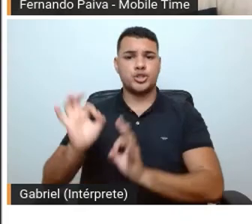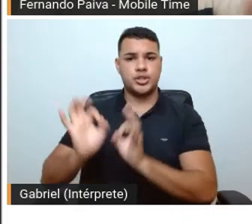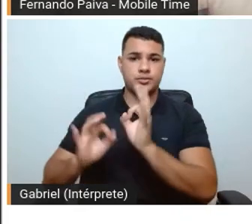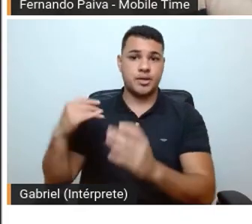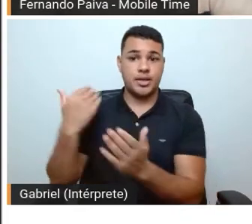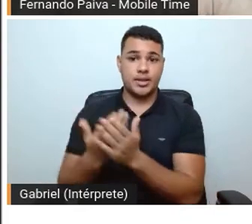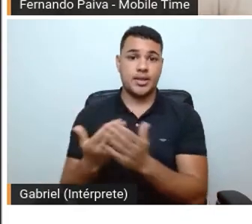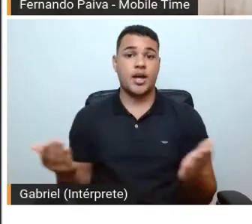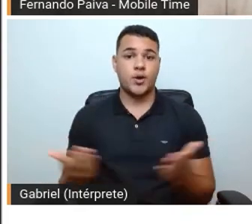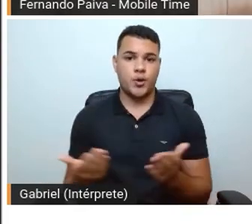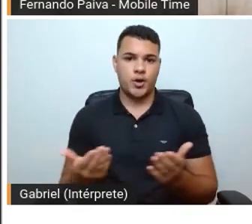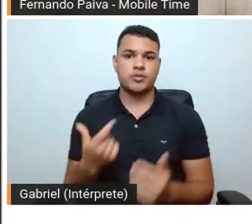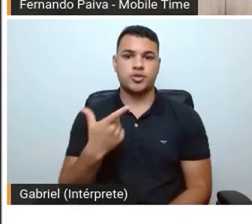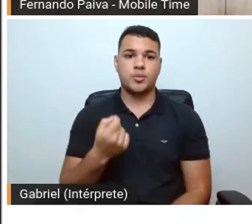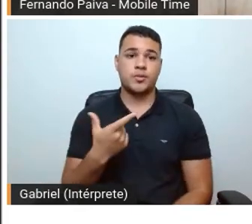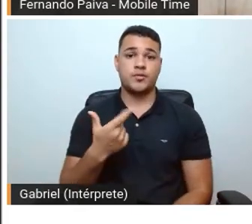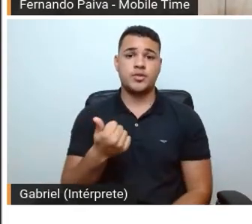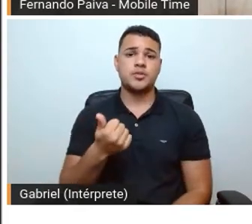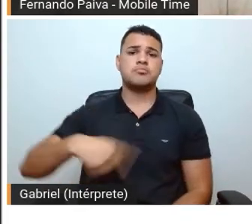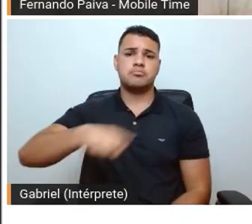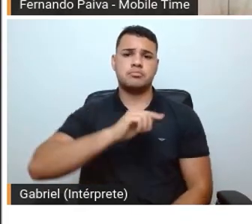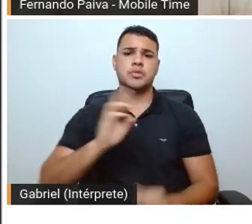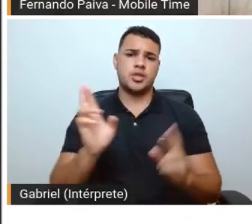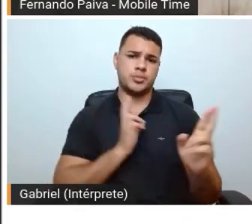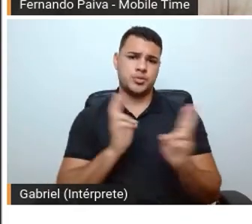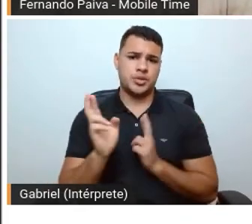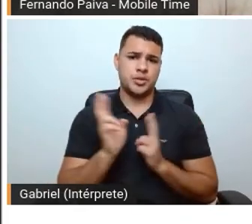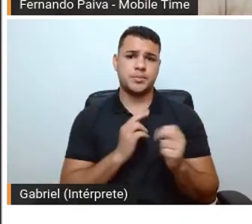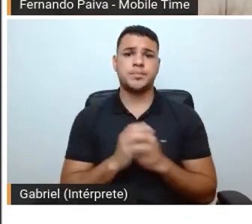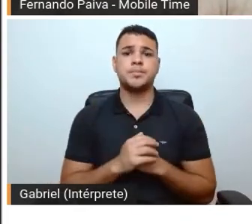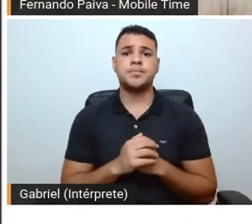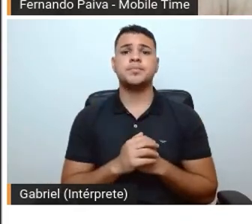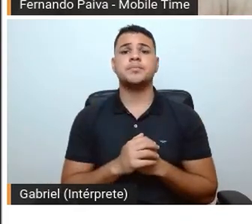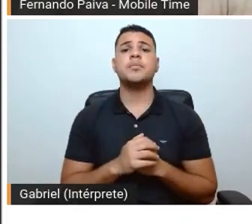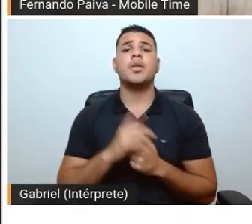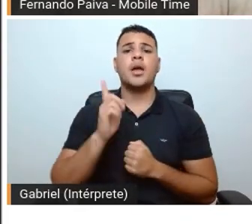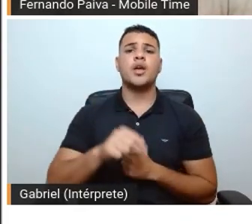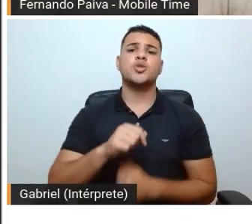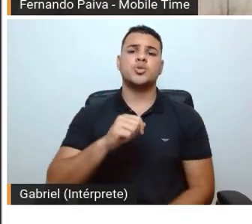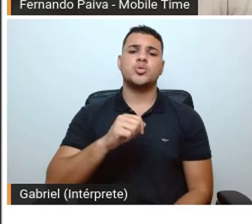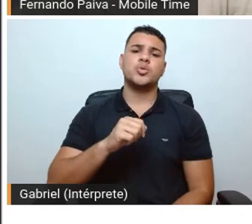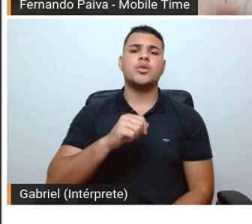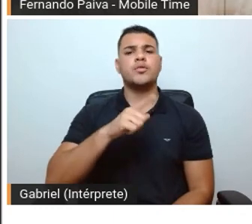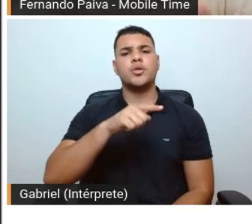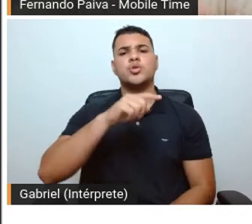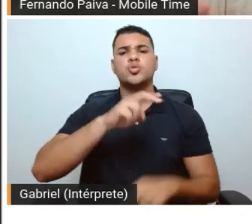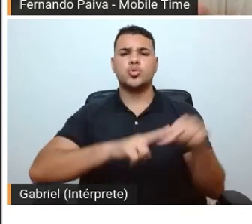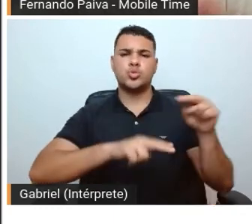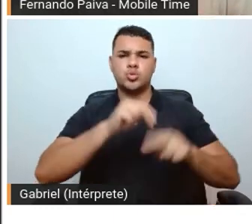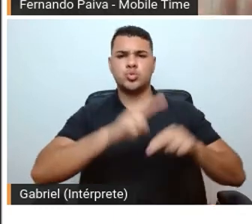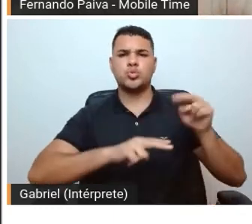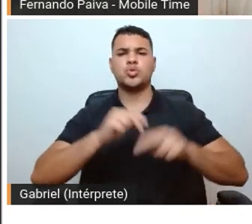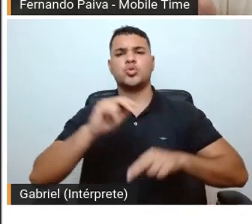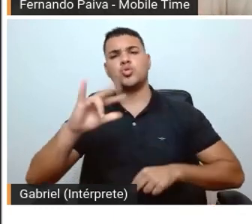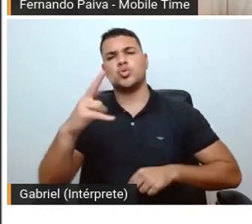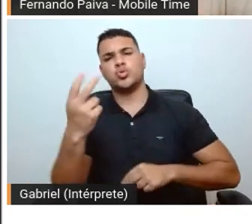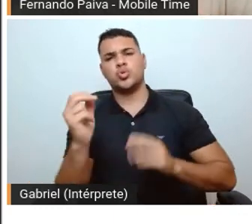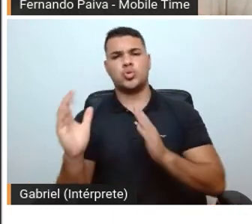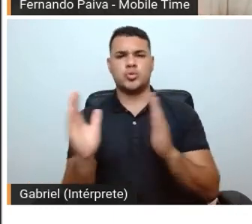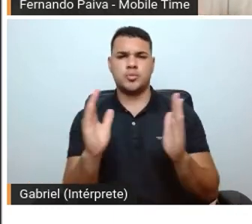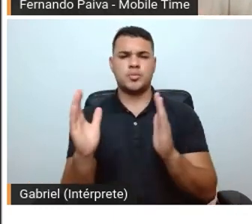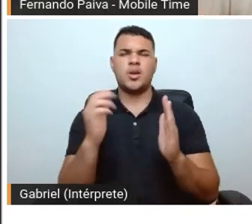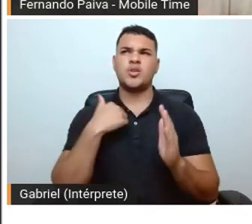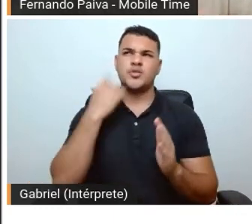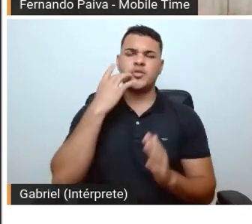Brasil Santa 2021 acho que as portas foram coletados ali entre junho e julho e julho né na verdade são nomeados